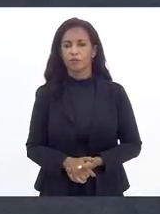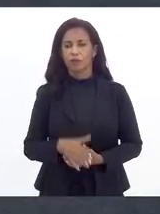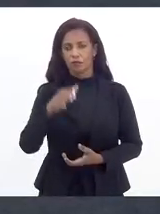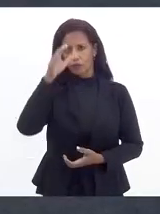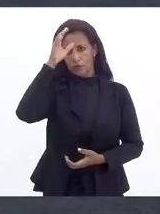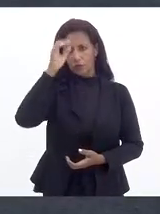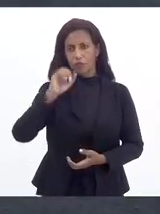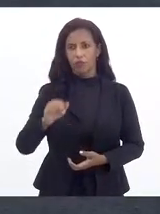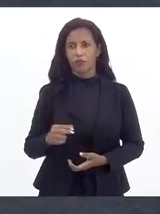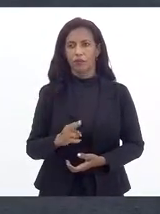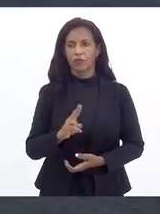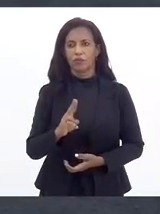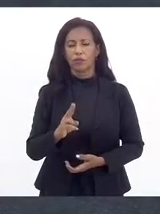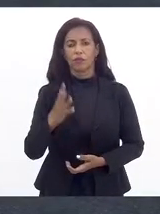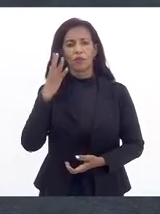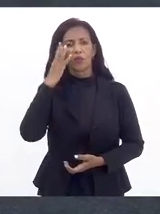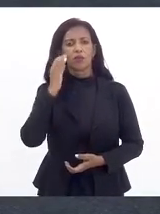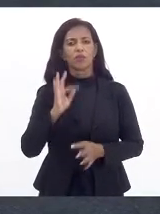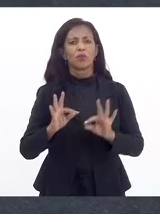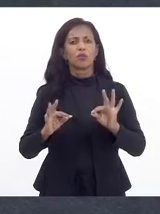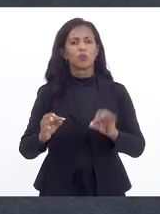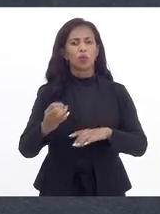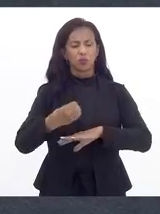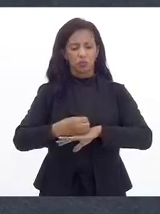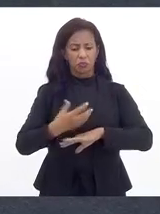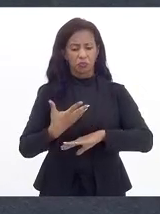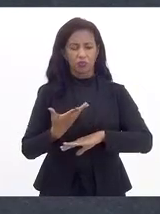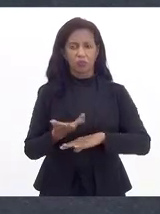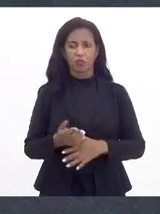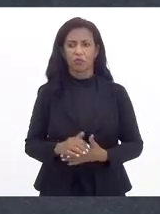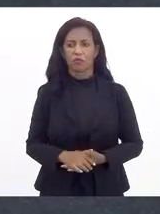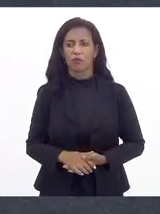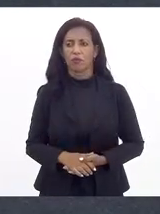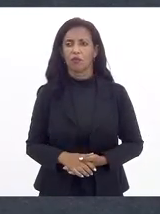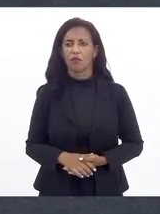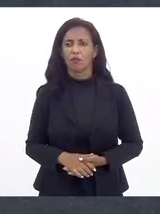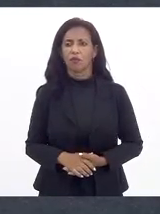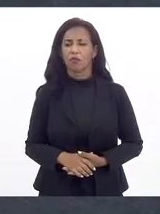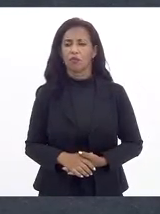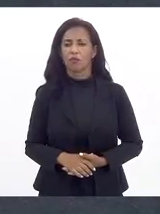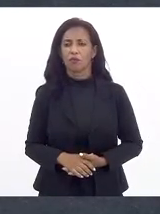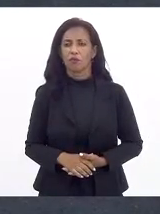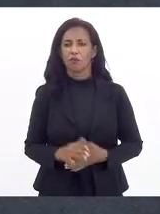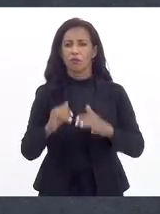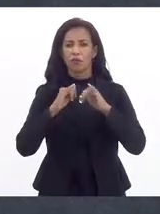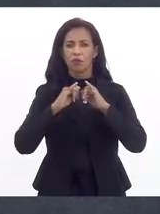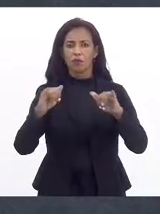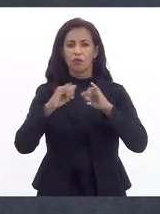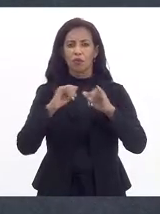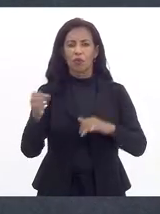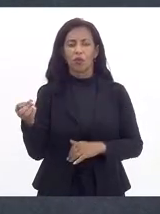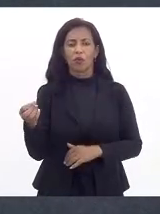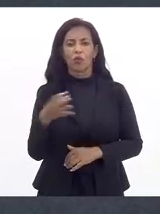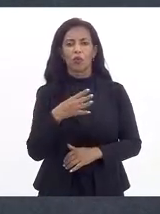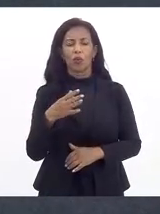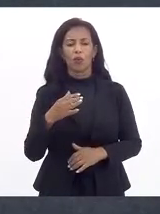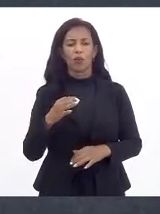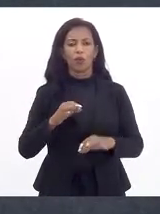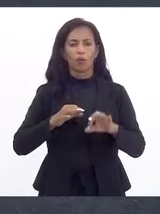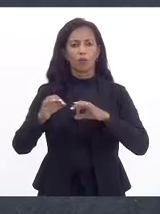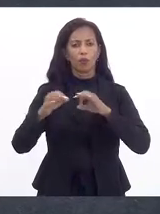Ju, não sei se todos receberam, espero que sim. É um anúncio do novo plano de cargos e